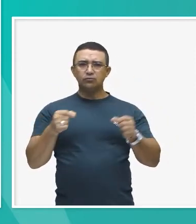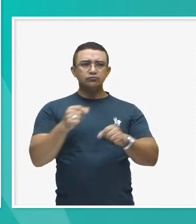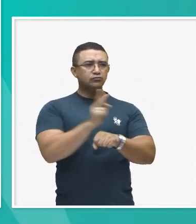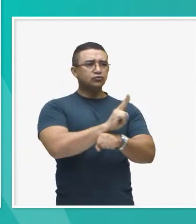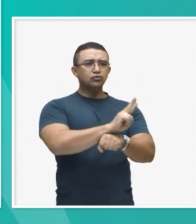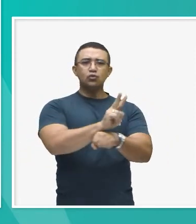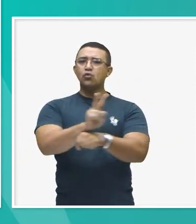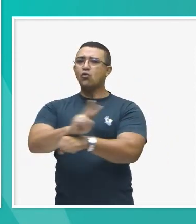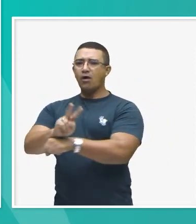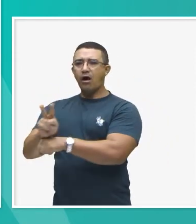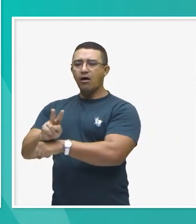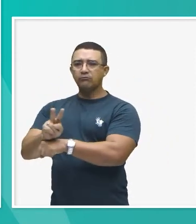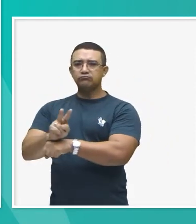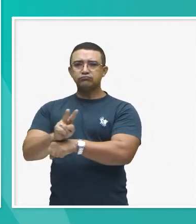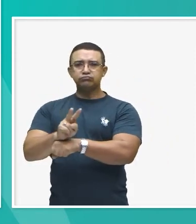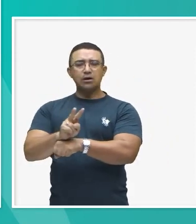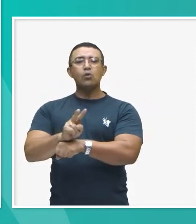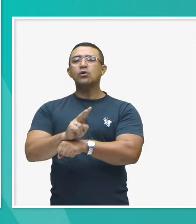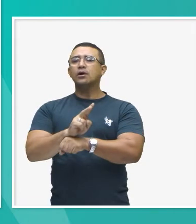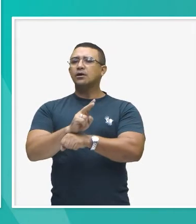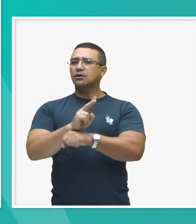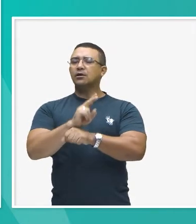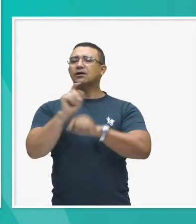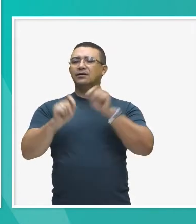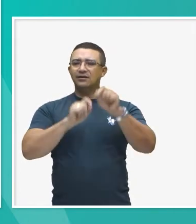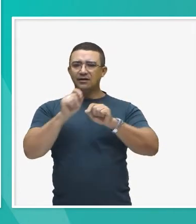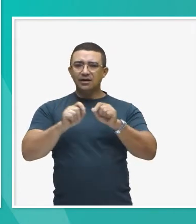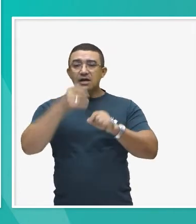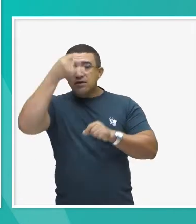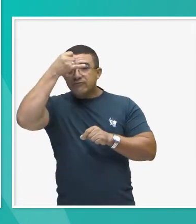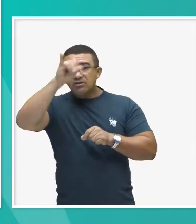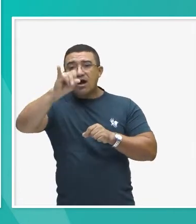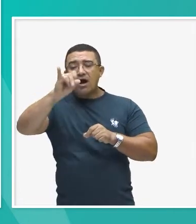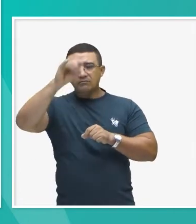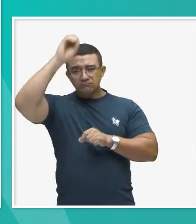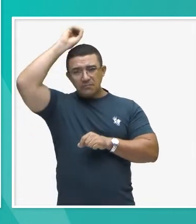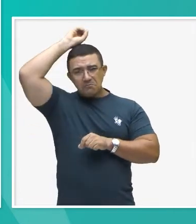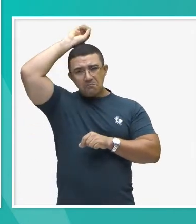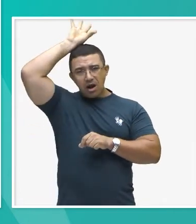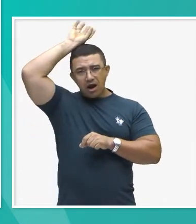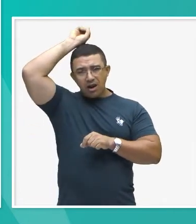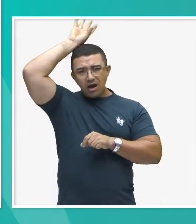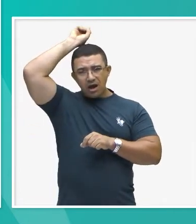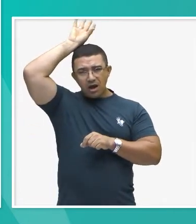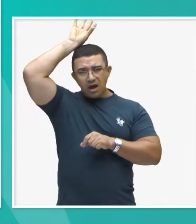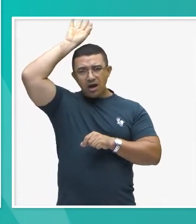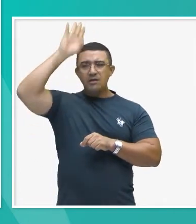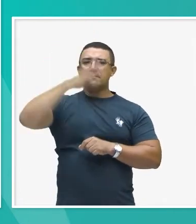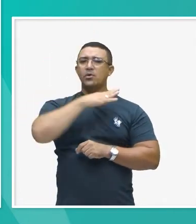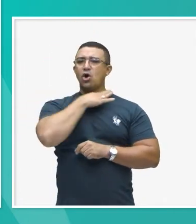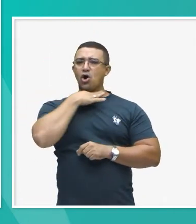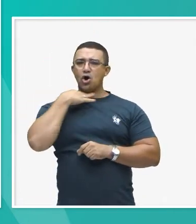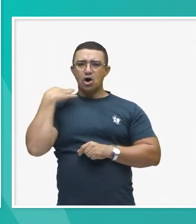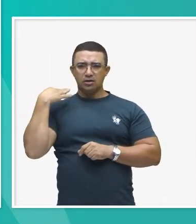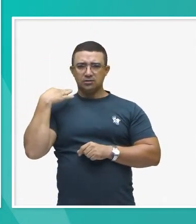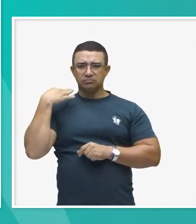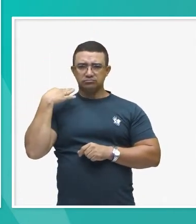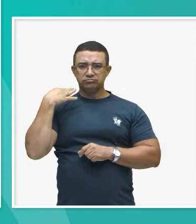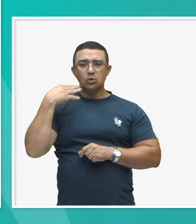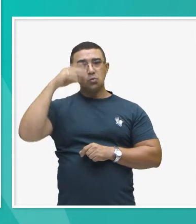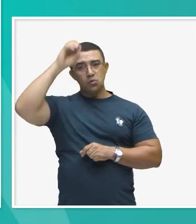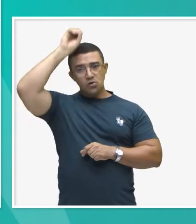tentar impedir que as baleias sejam mortas pelos navios pesqueiros. O